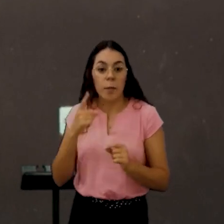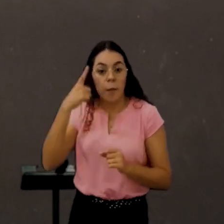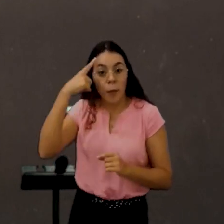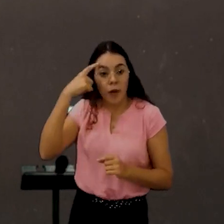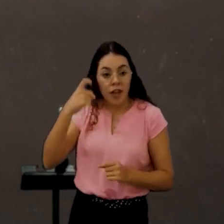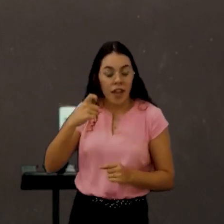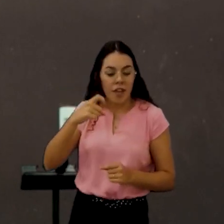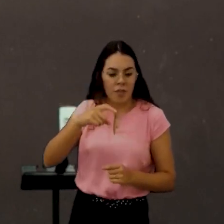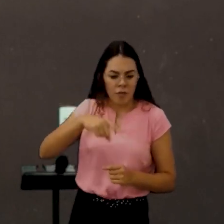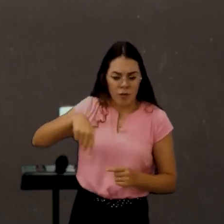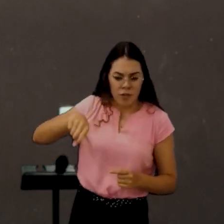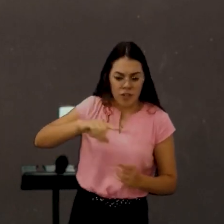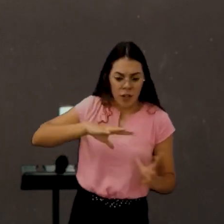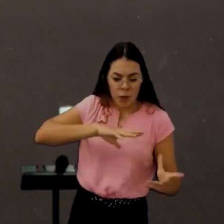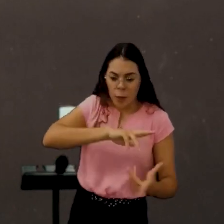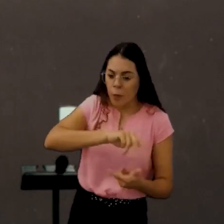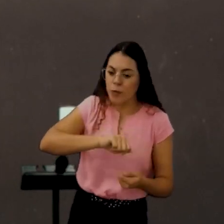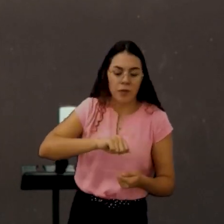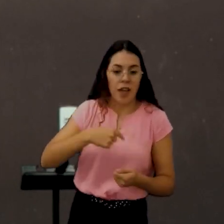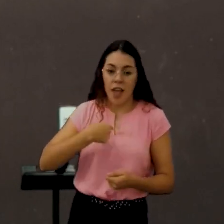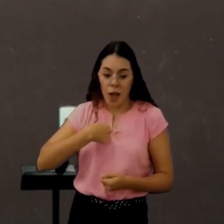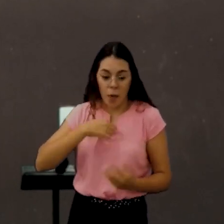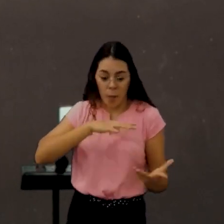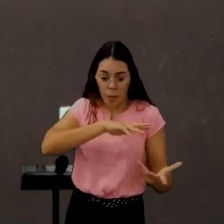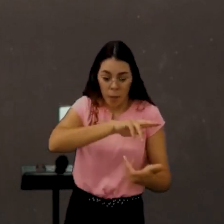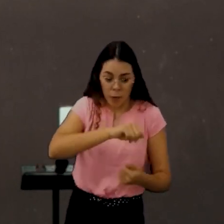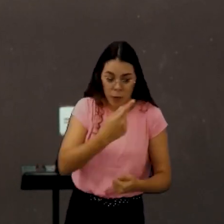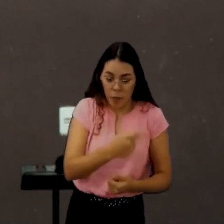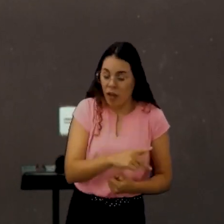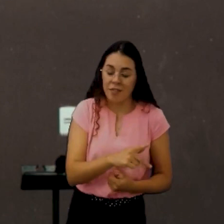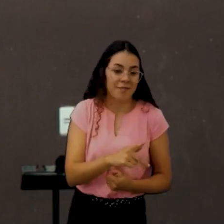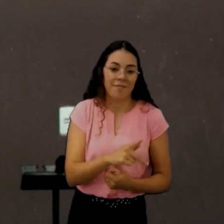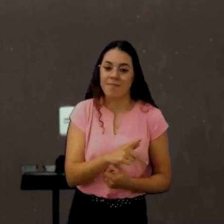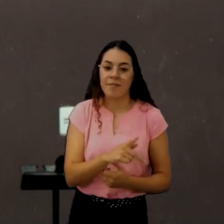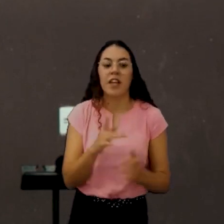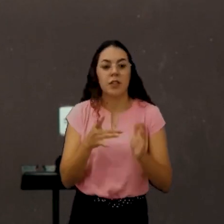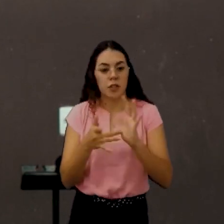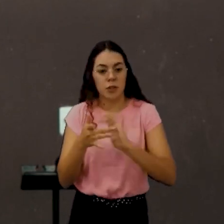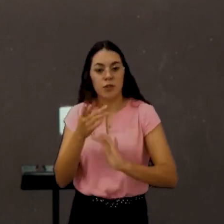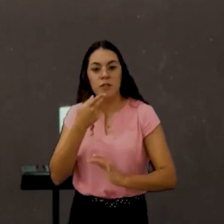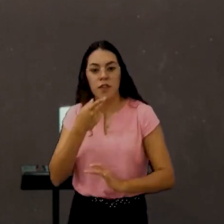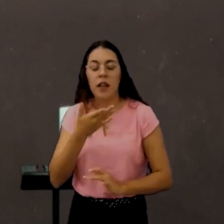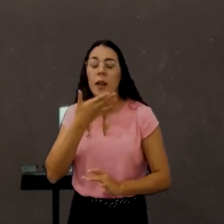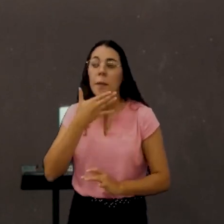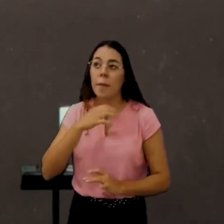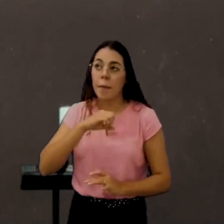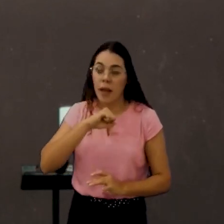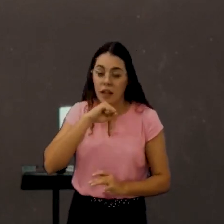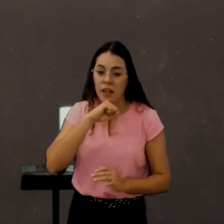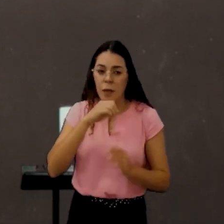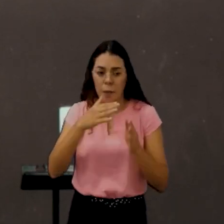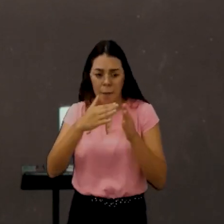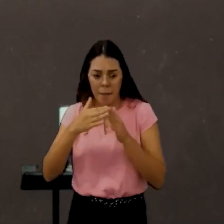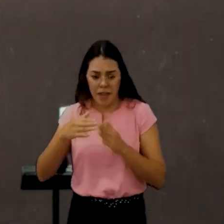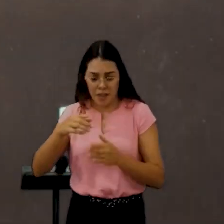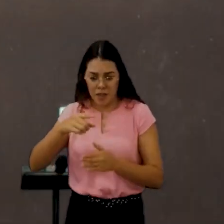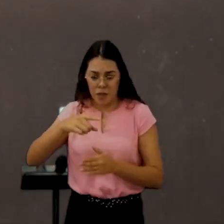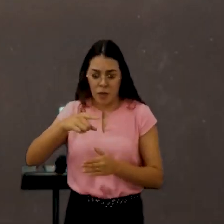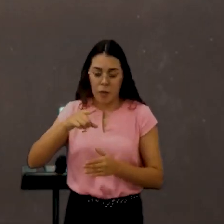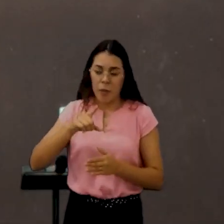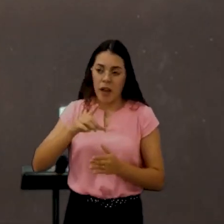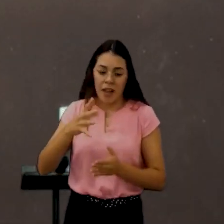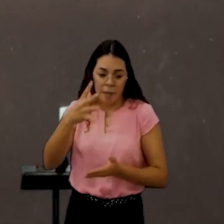do mundo, assim como eu não sou do mundo. E aí Jesus diz: Pai, não peço que os tire do